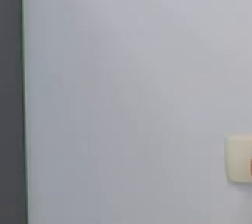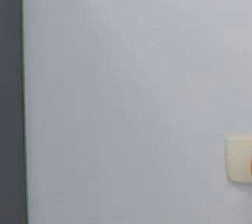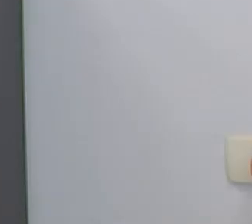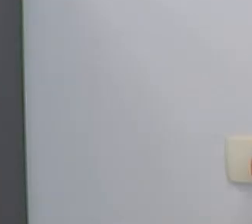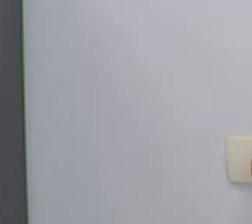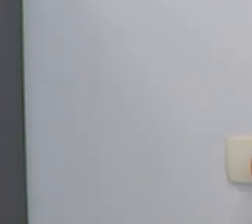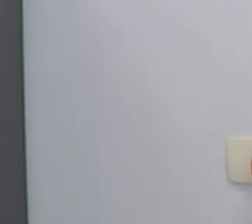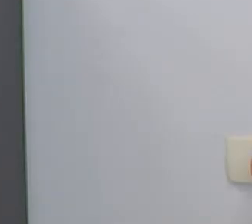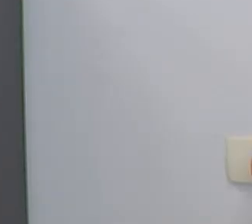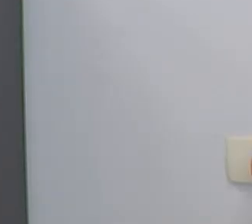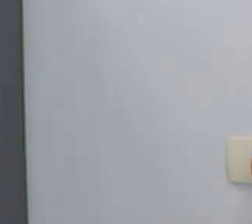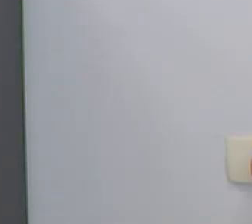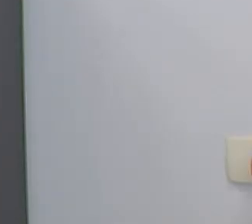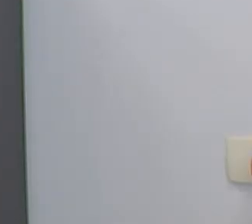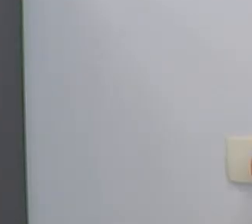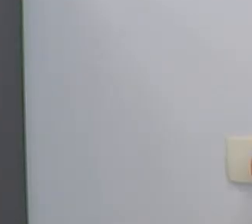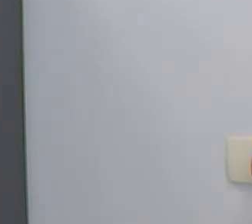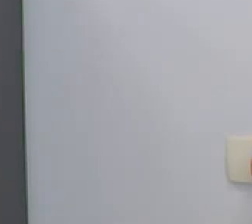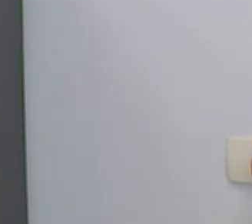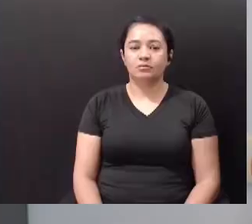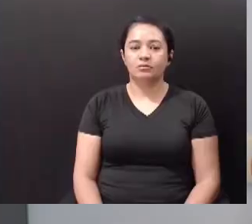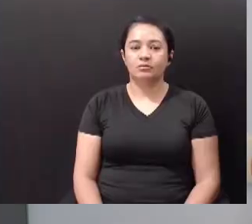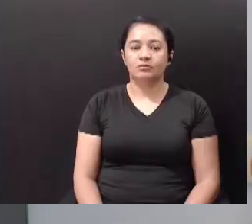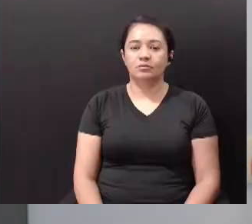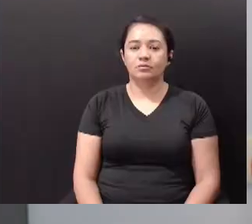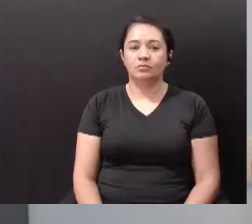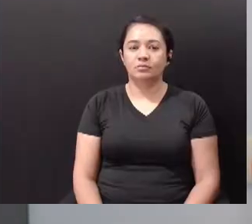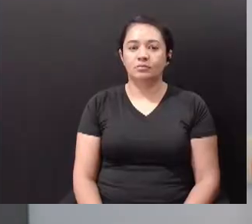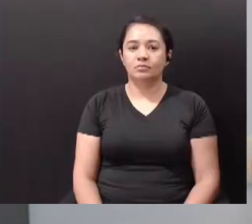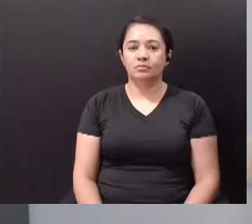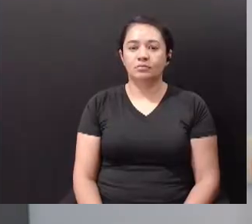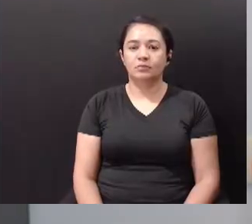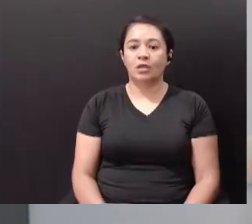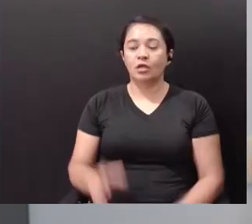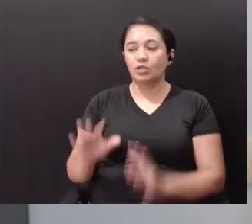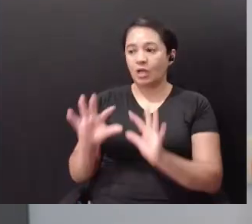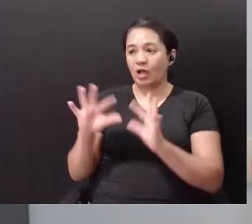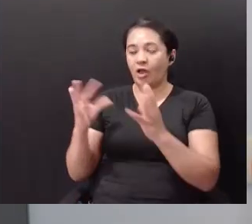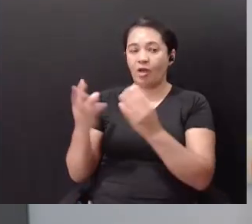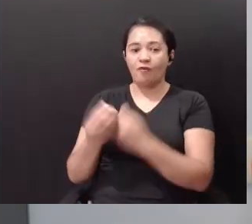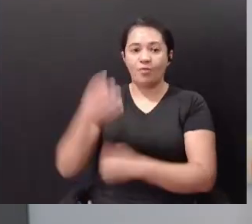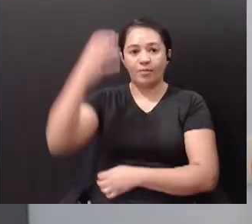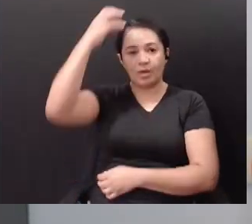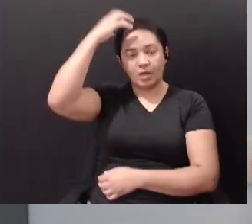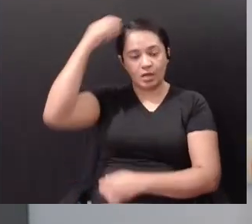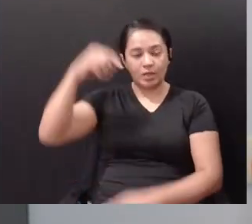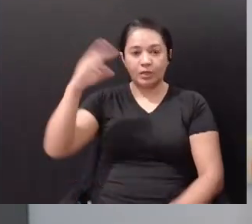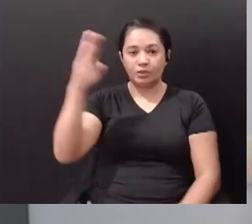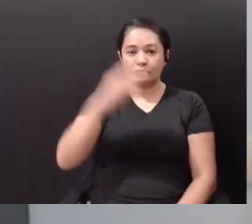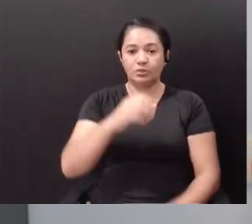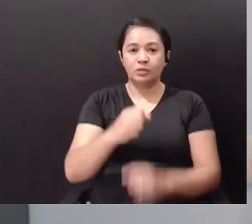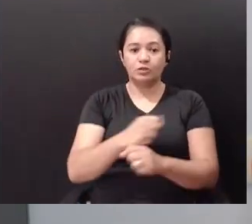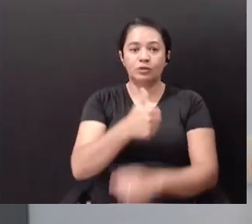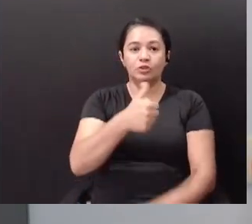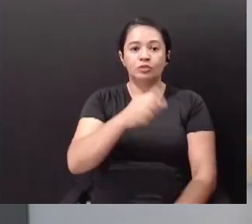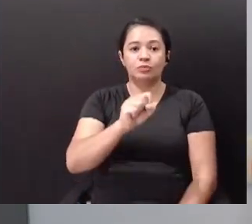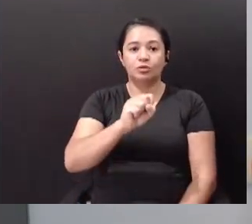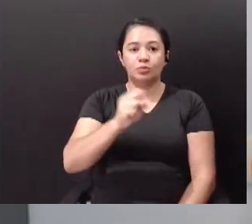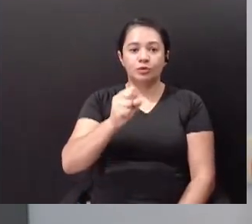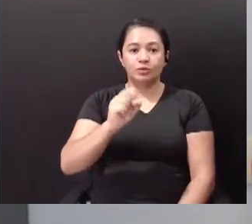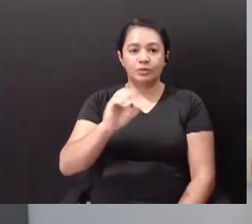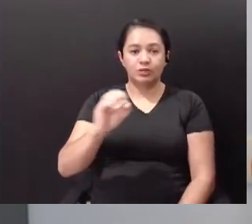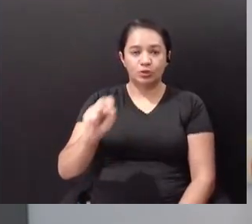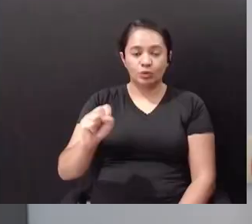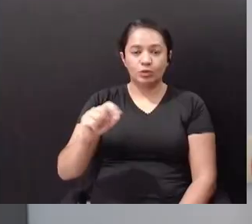Quando a gente tem a chegada da família real portuguesa no Brasil, em 1808, nós teremos, na realidade, a gente não vai